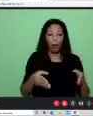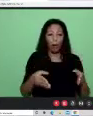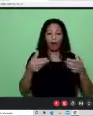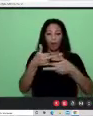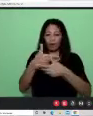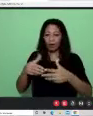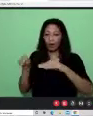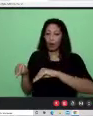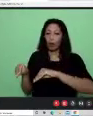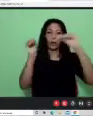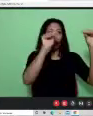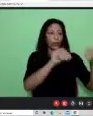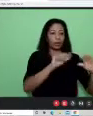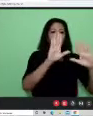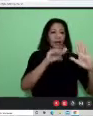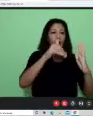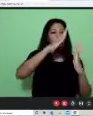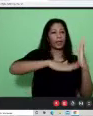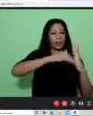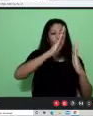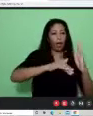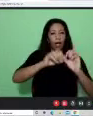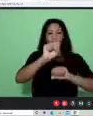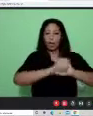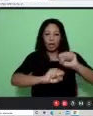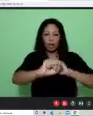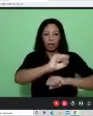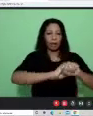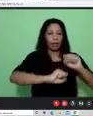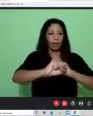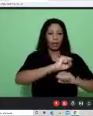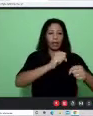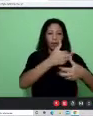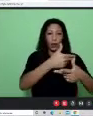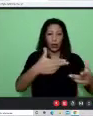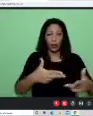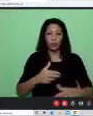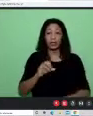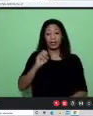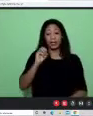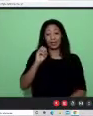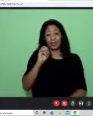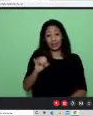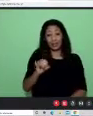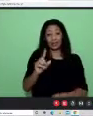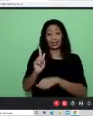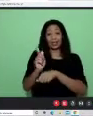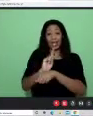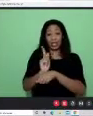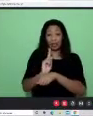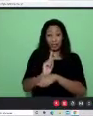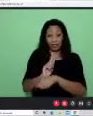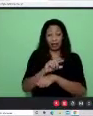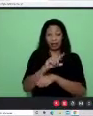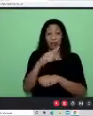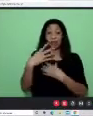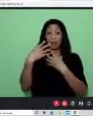pintada. E se a gestão do nosso município não assumir a